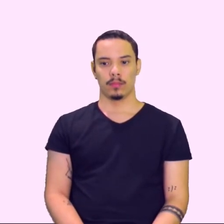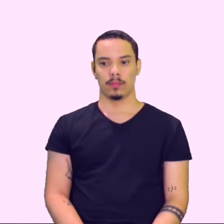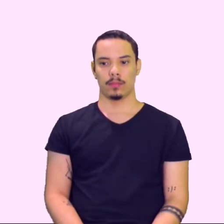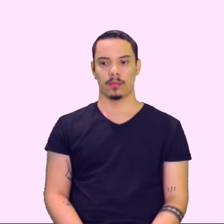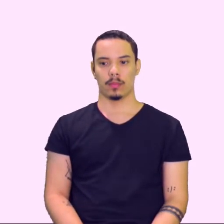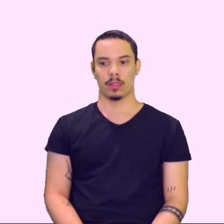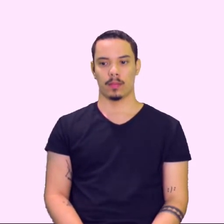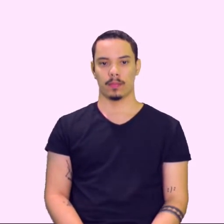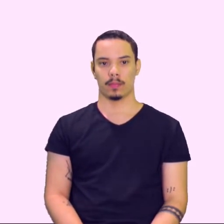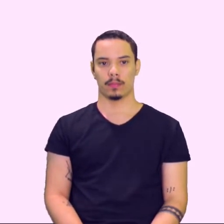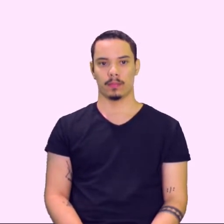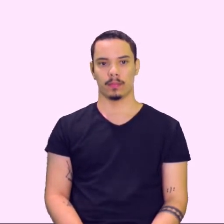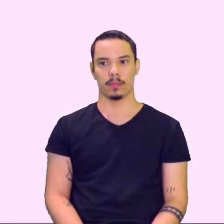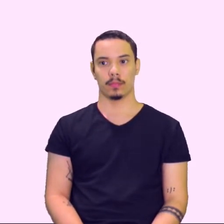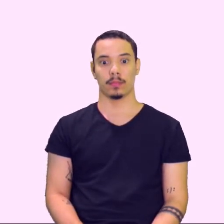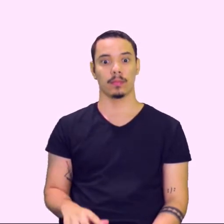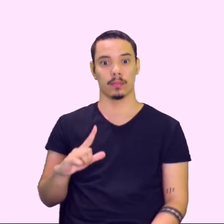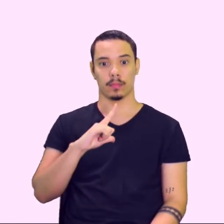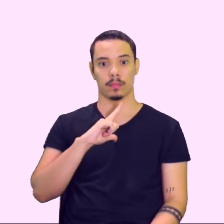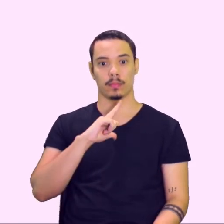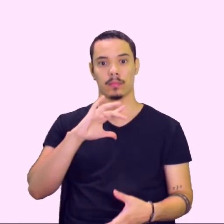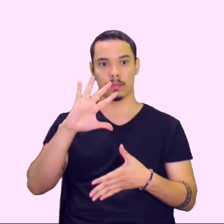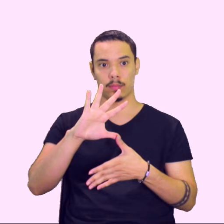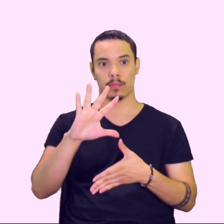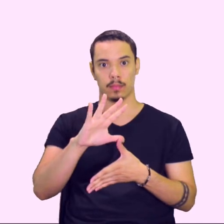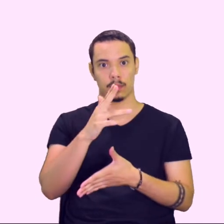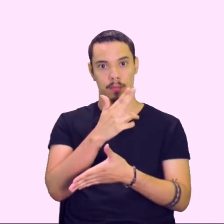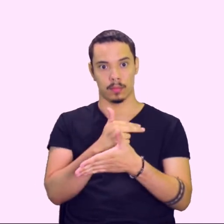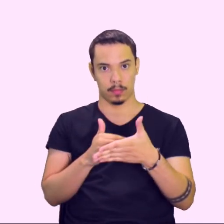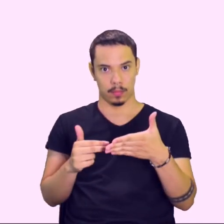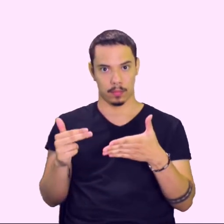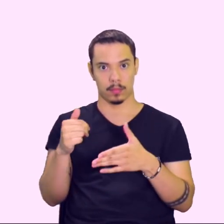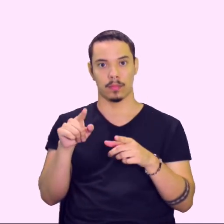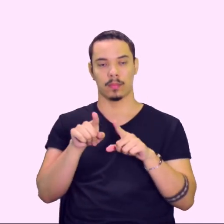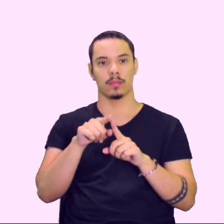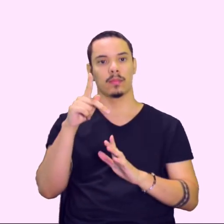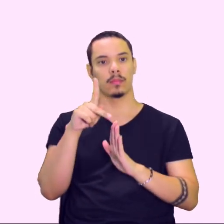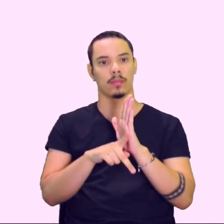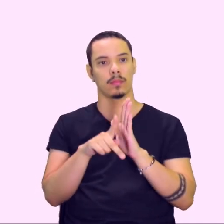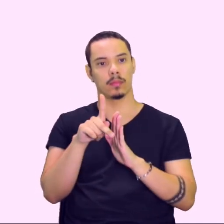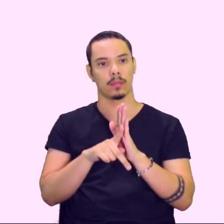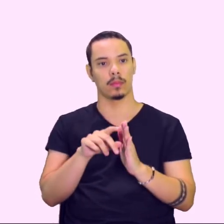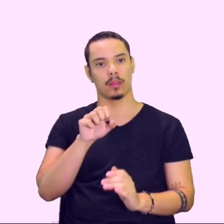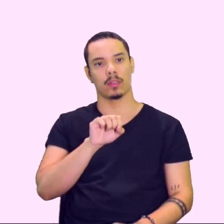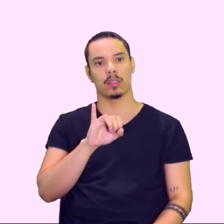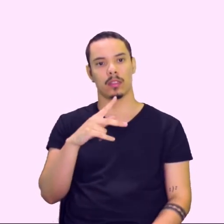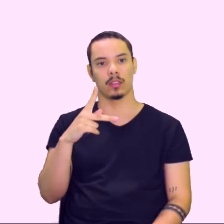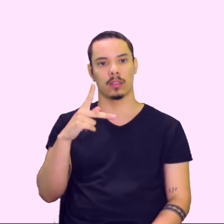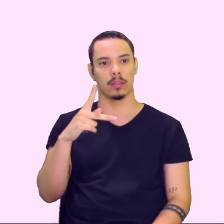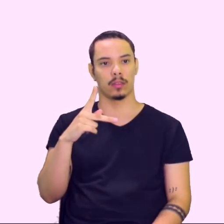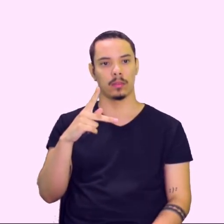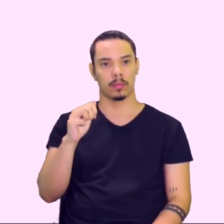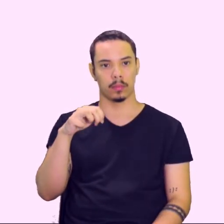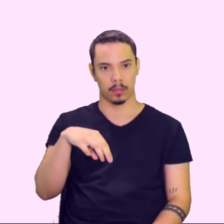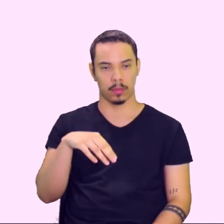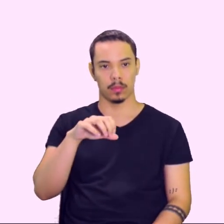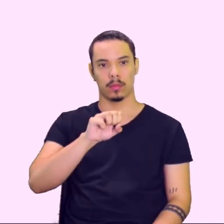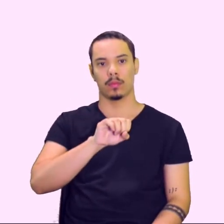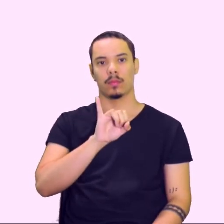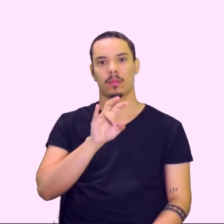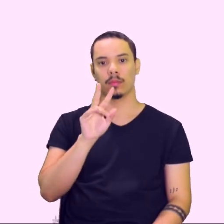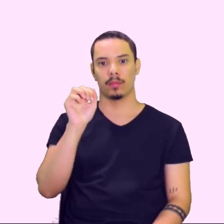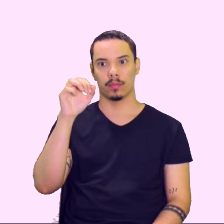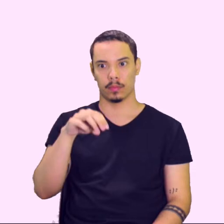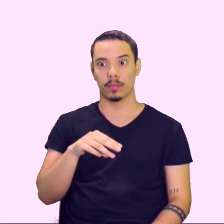Um mapinha aí das regiões monitoradas com o projeto CIVAM, né, professor Jorge? Isso. E vocês podem perceber que nesse